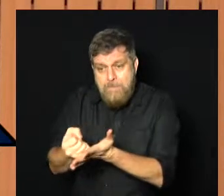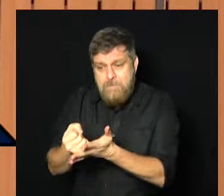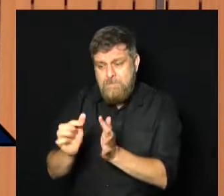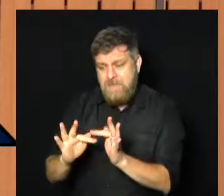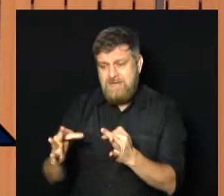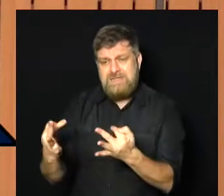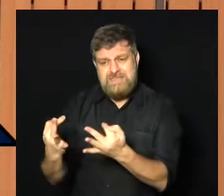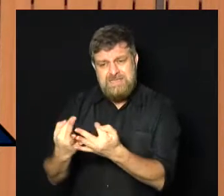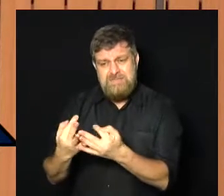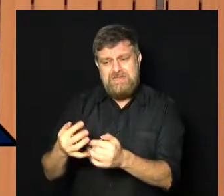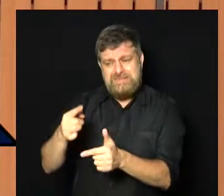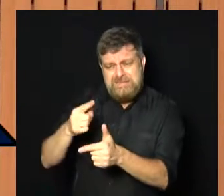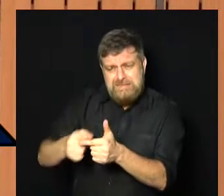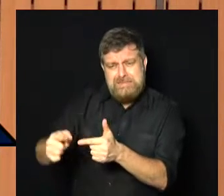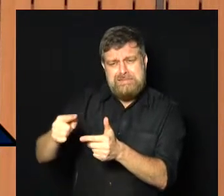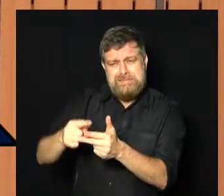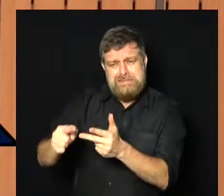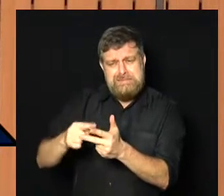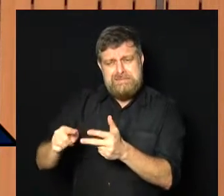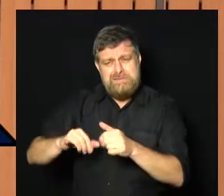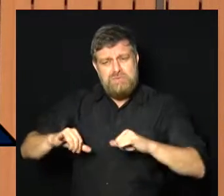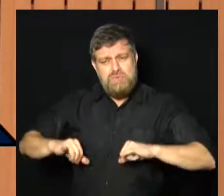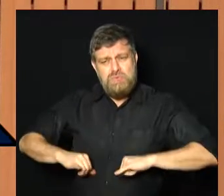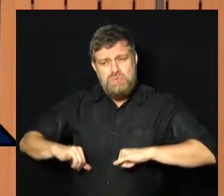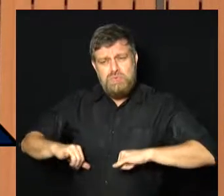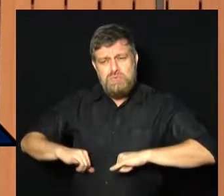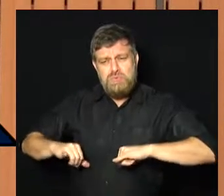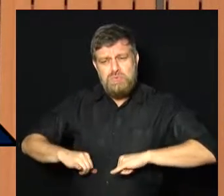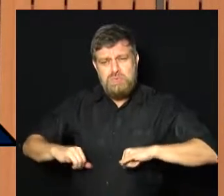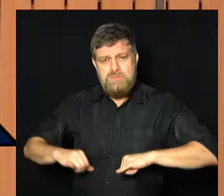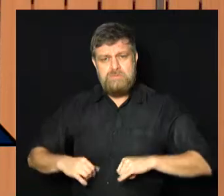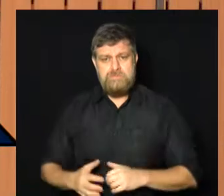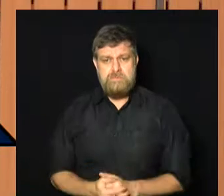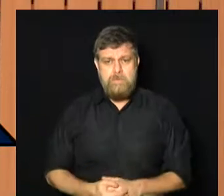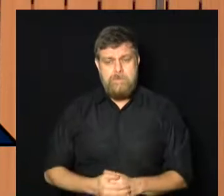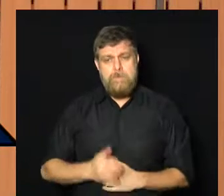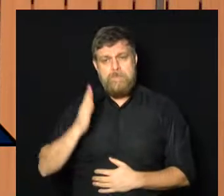enfrentam essa situação. É uma situação, evidentemente,